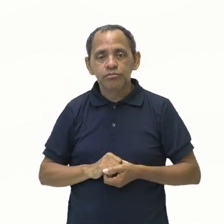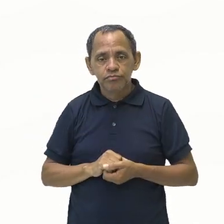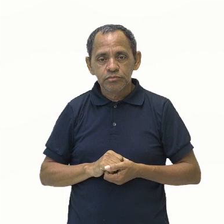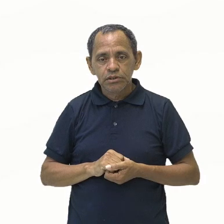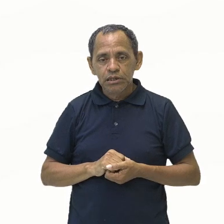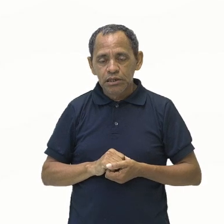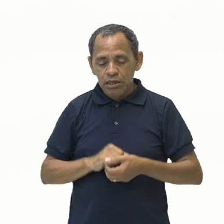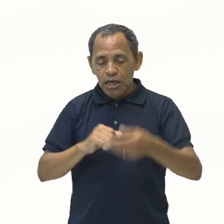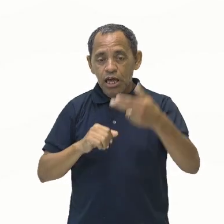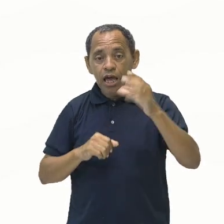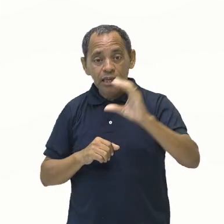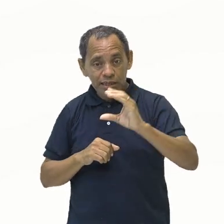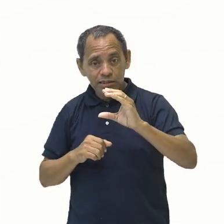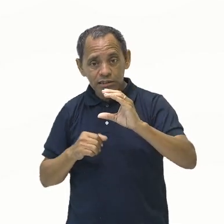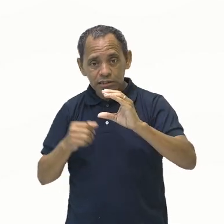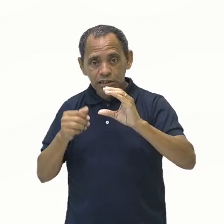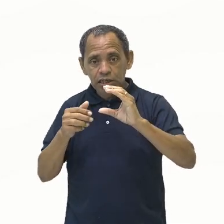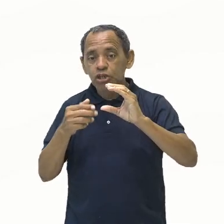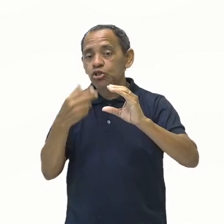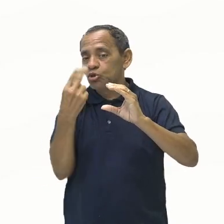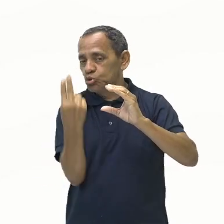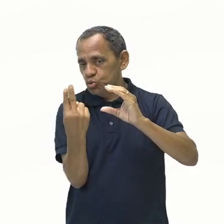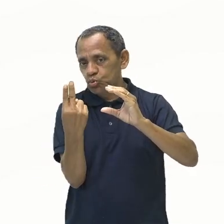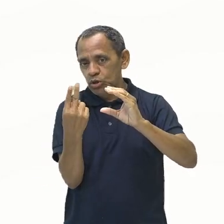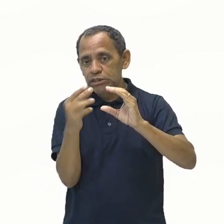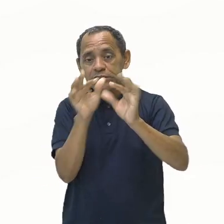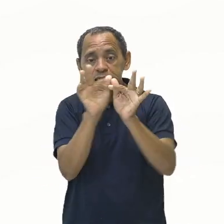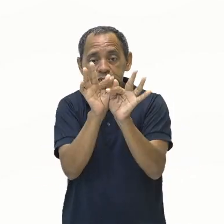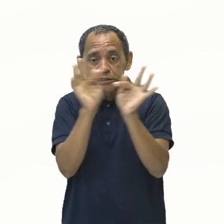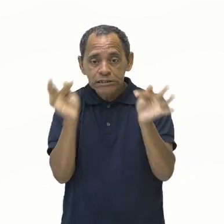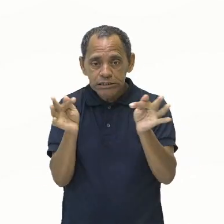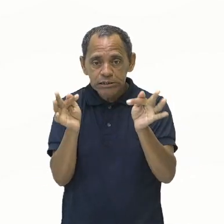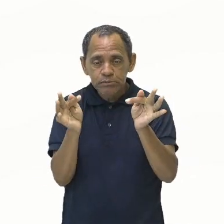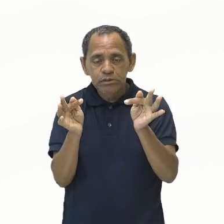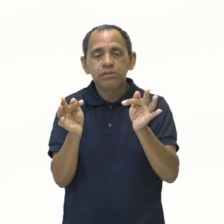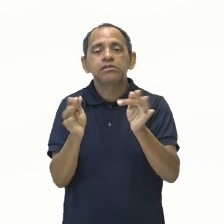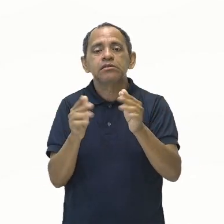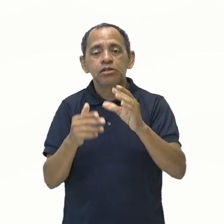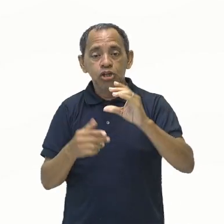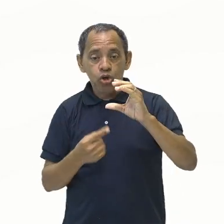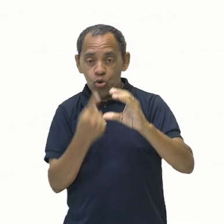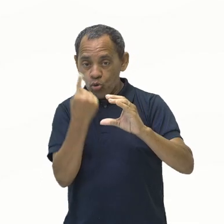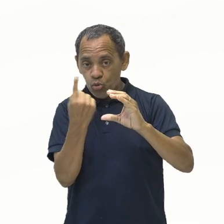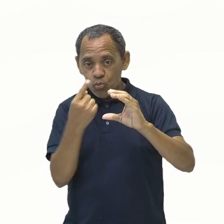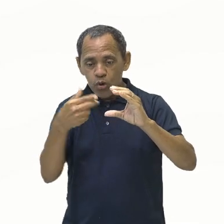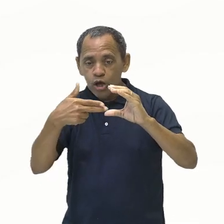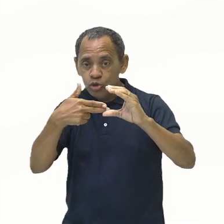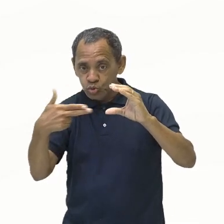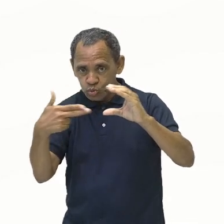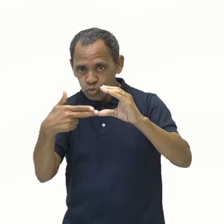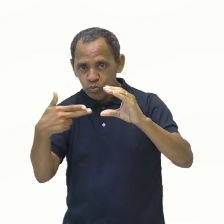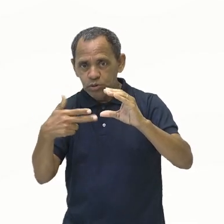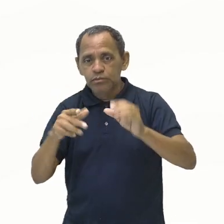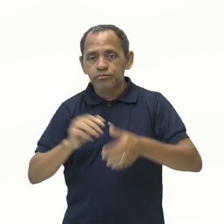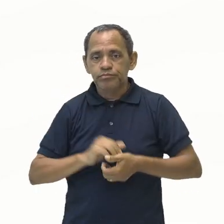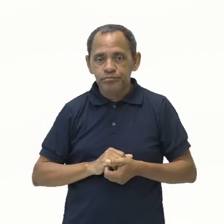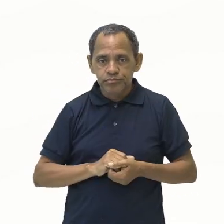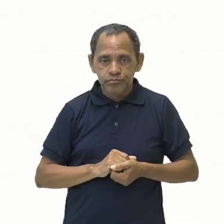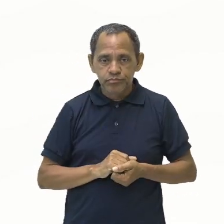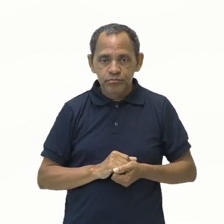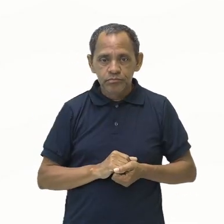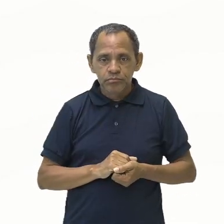2 simples e uma dupla. Então aqui ele tem 3 ligações. Ah, professor, então aqui eu tenho